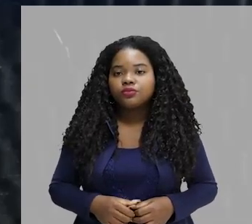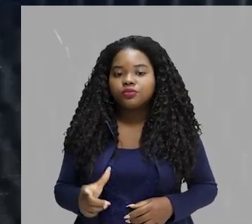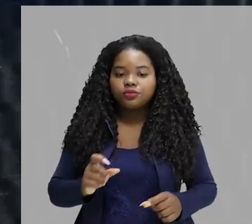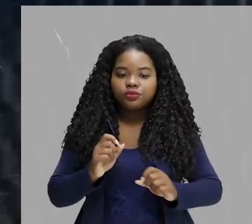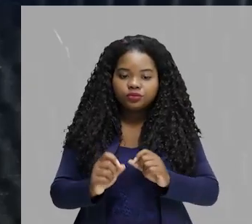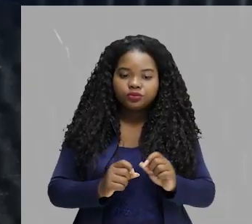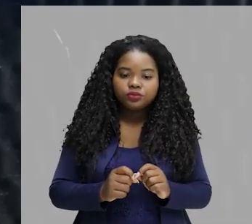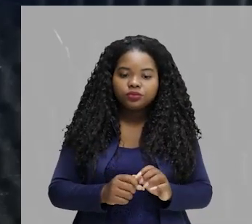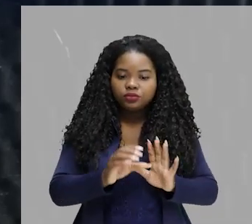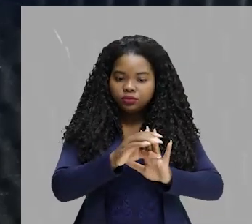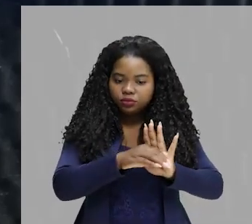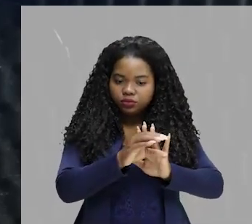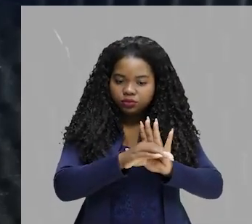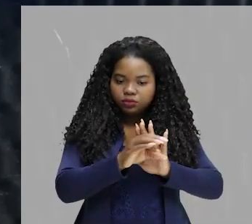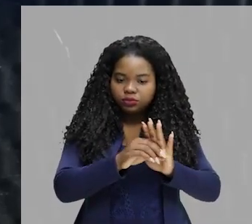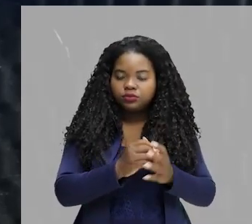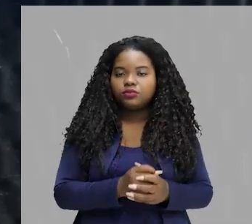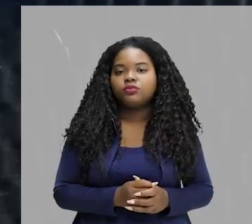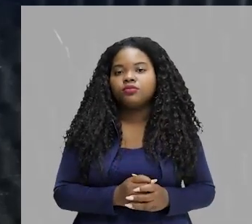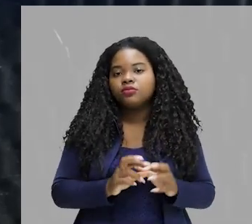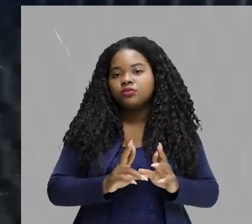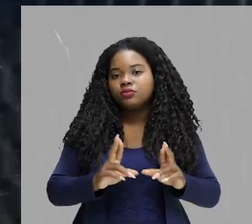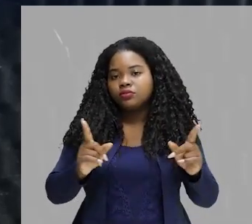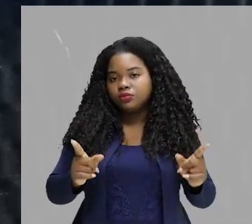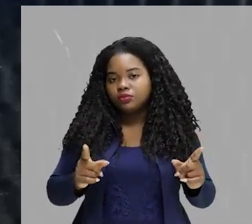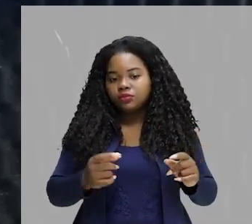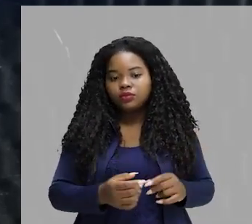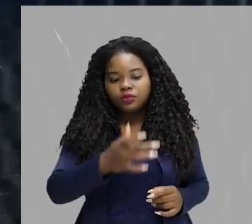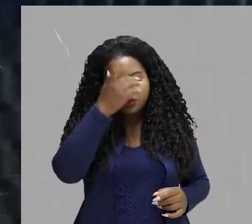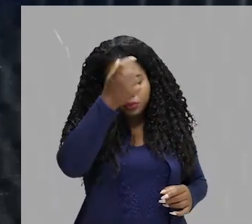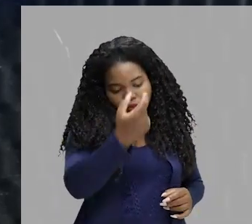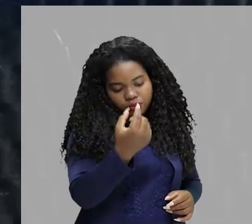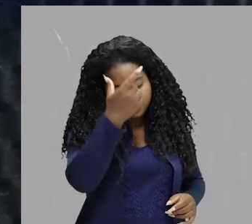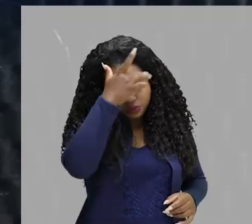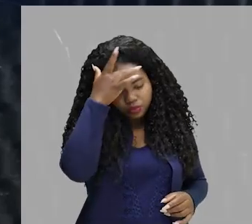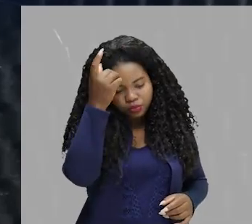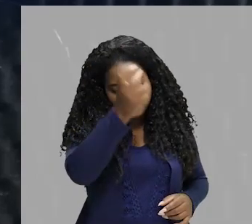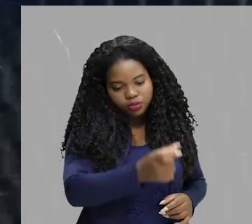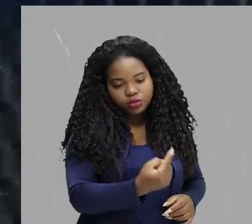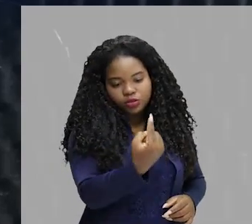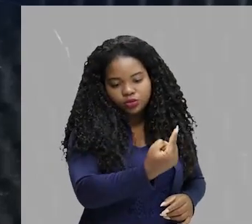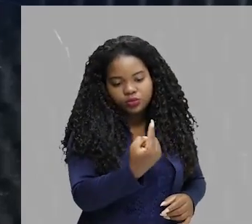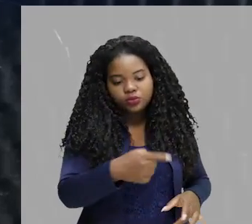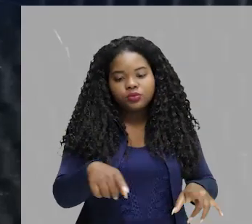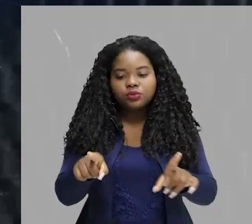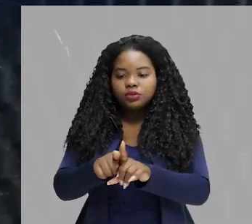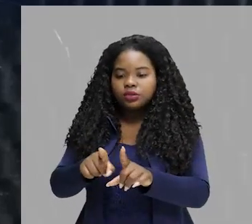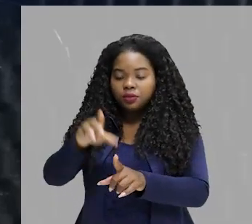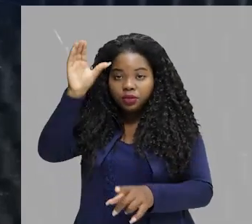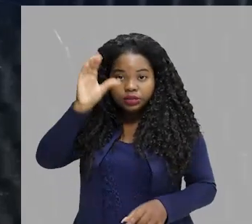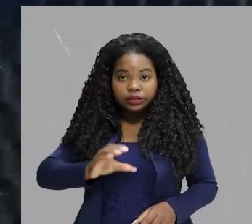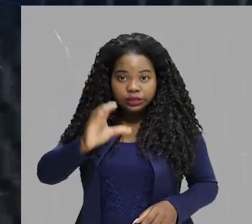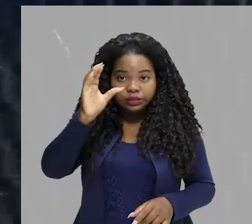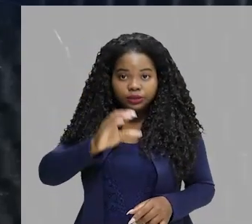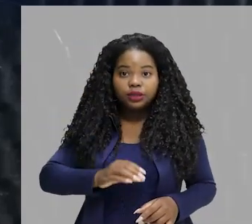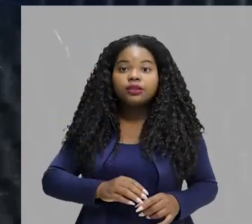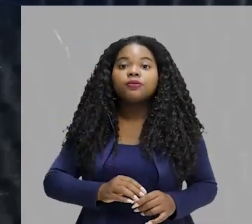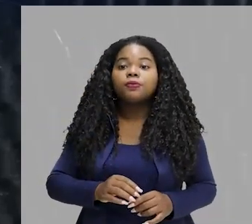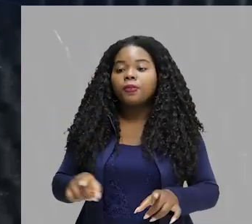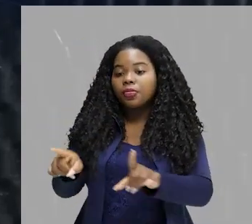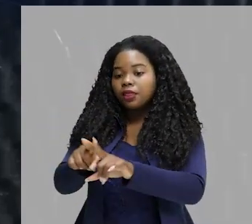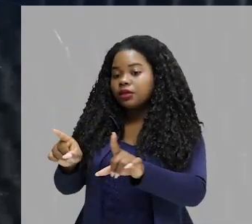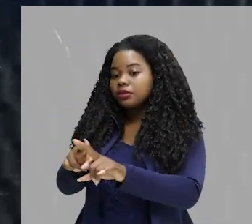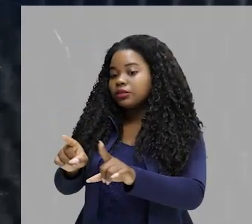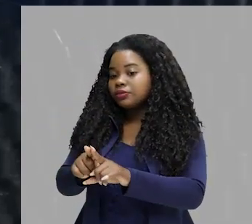termos conceituais sobre a diferença entre indivíduo e sociedade. Mas a própria ideia de indivíduo e